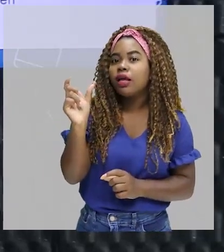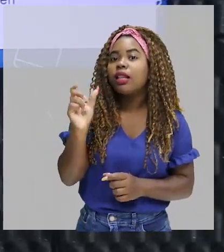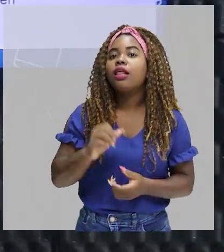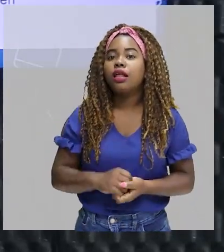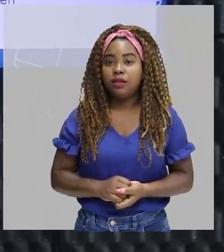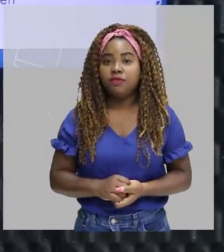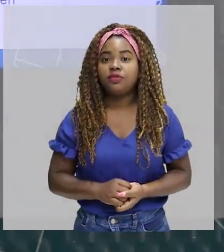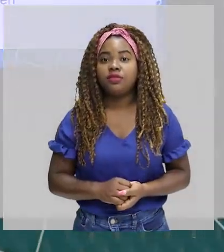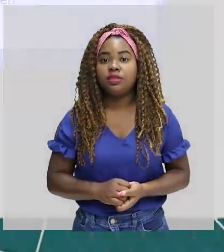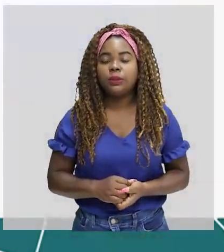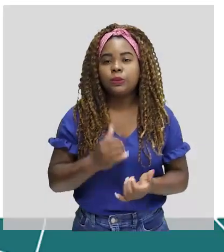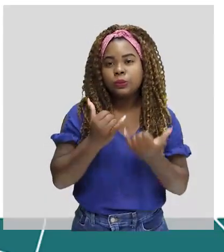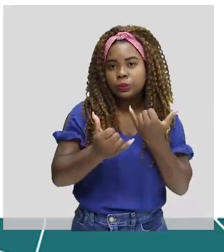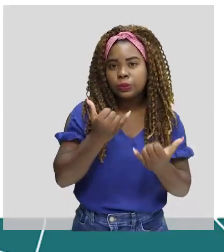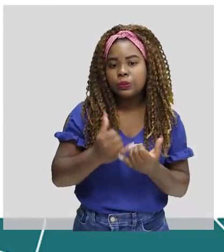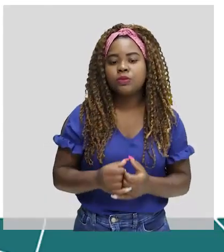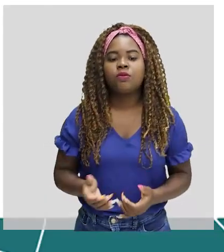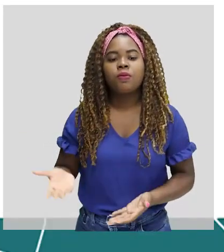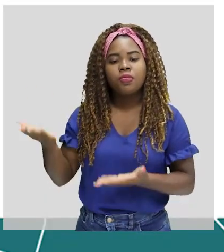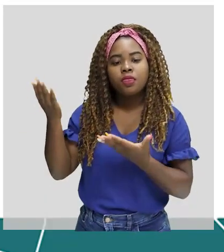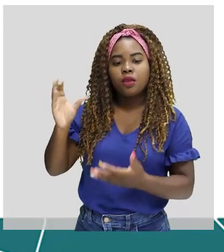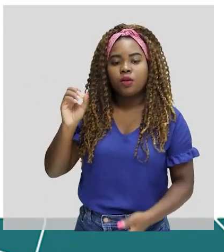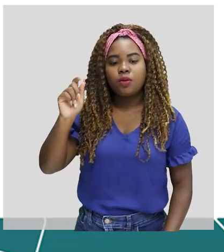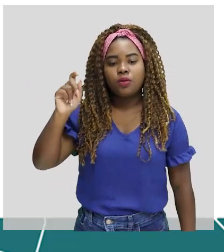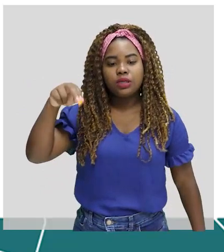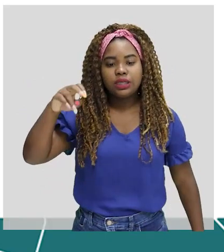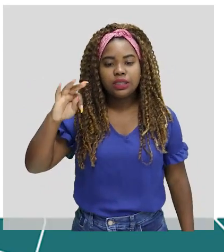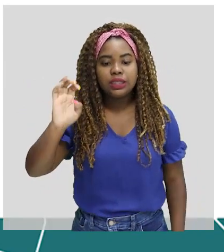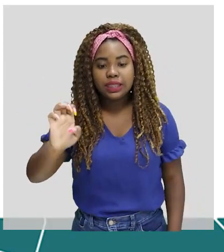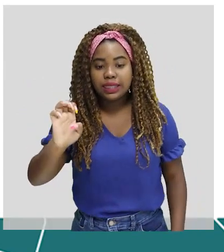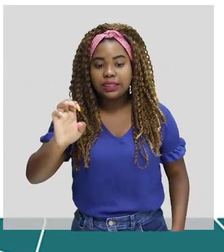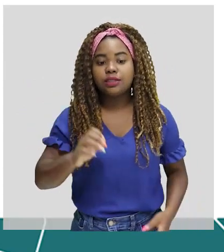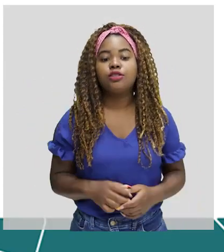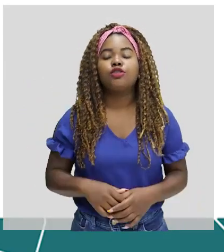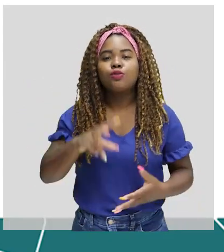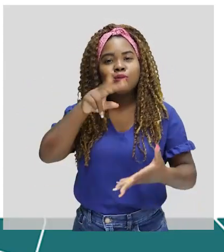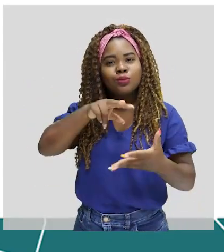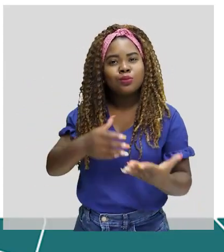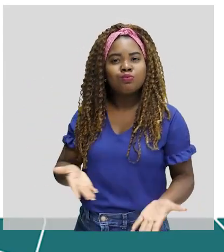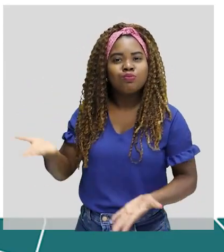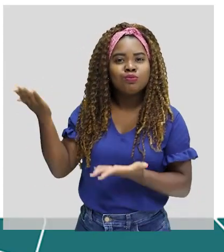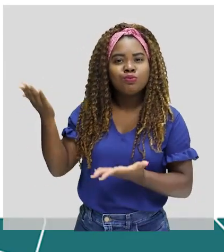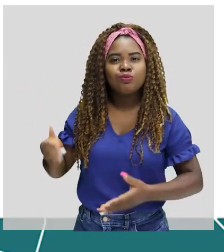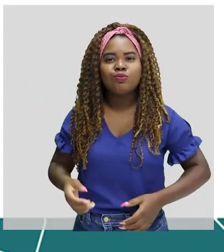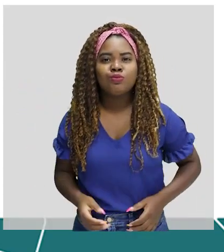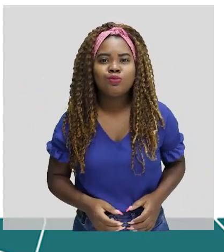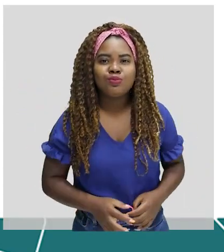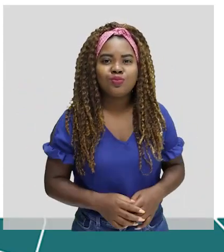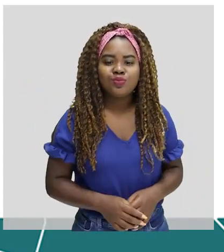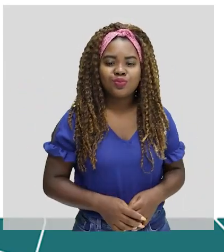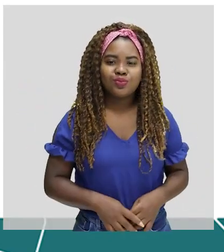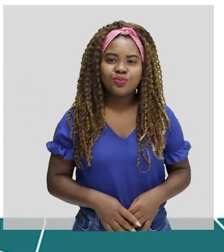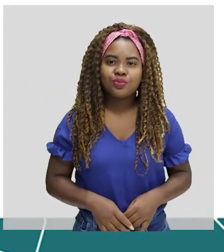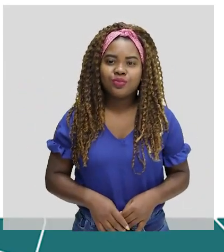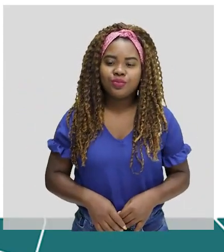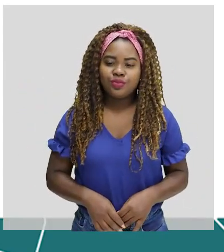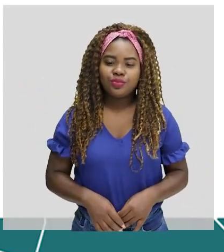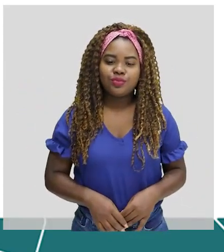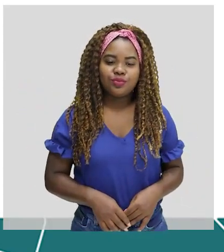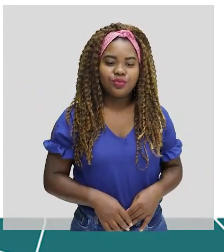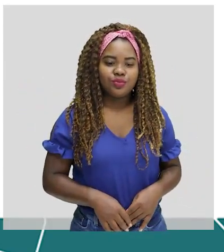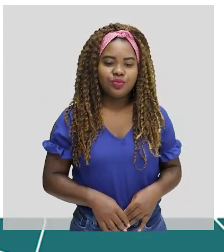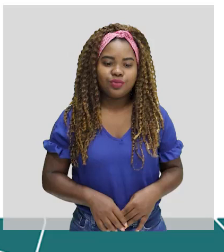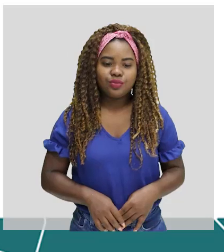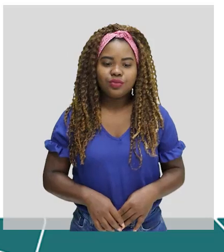palavras transparentes. Cognate are pairs of words in two different languages that look